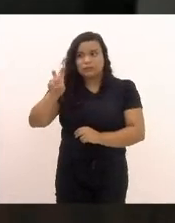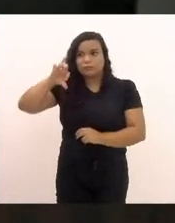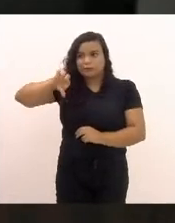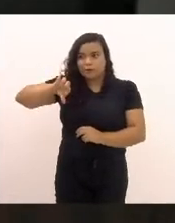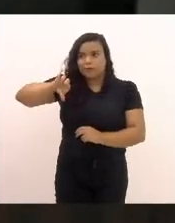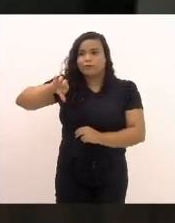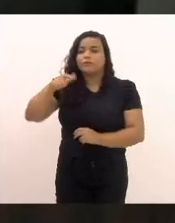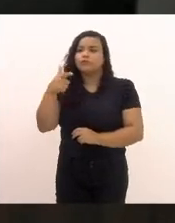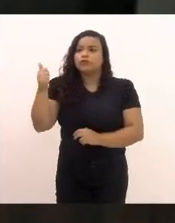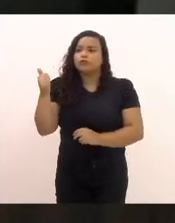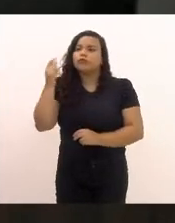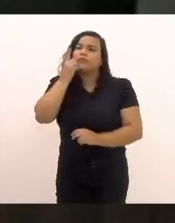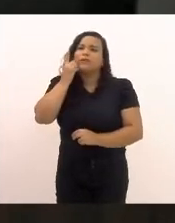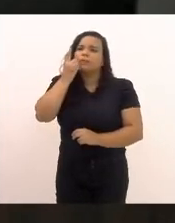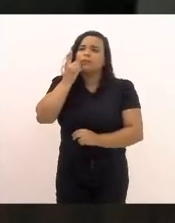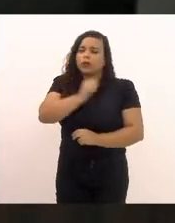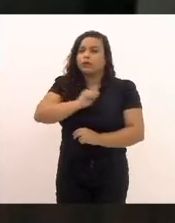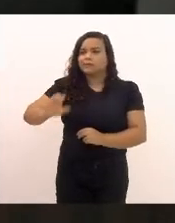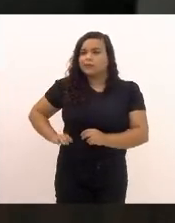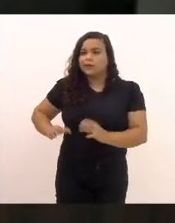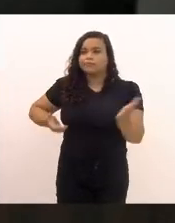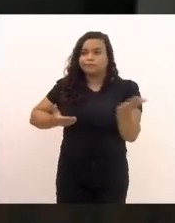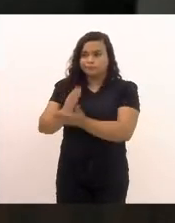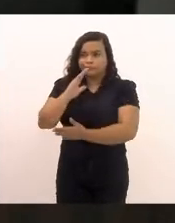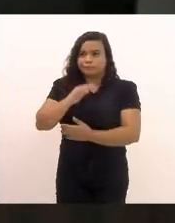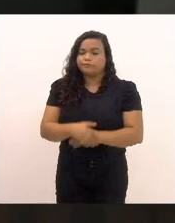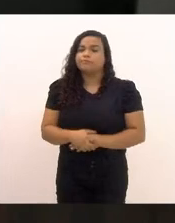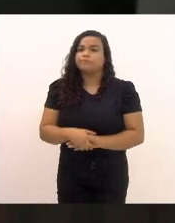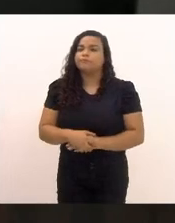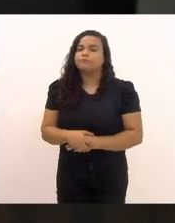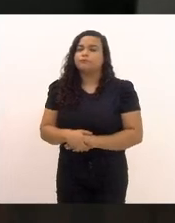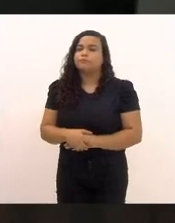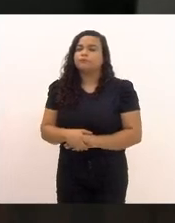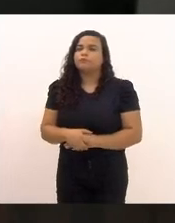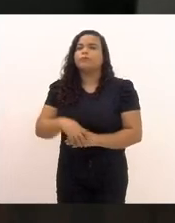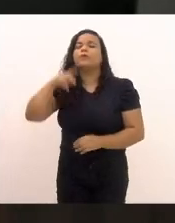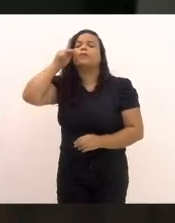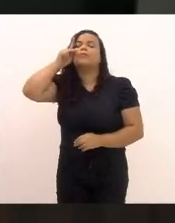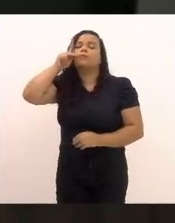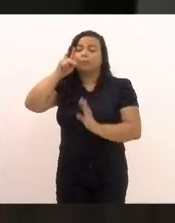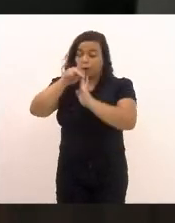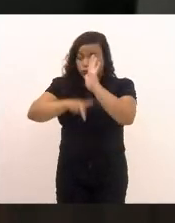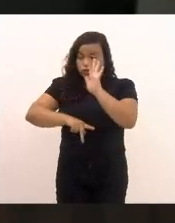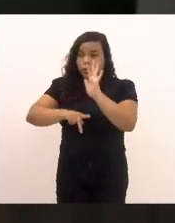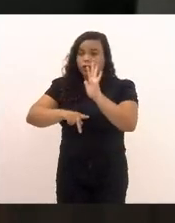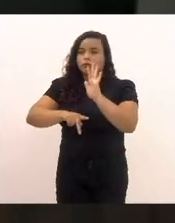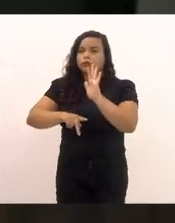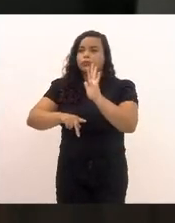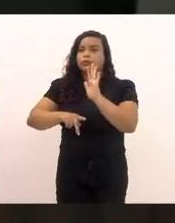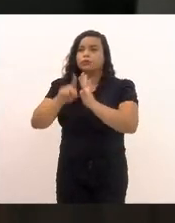de 21, deputada Deciliano. Senhores que aprovam, permaneçam como estão, aprovado. Projeto